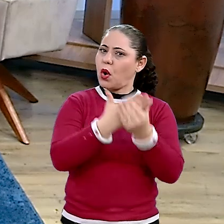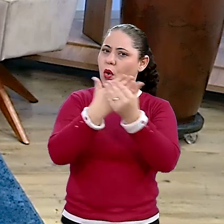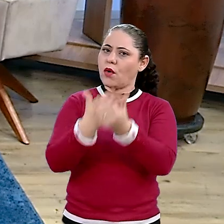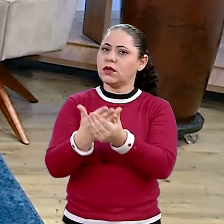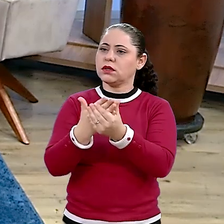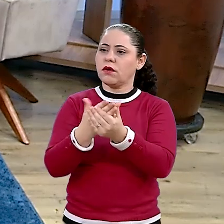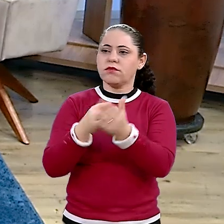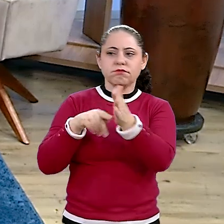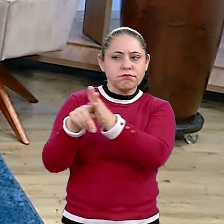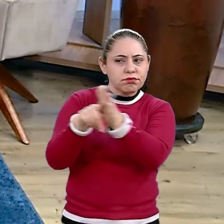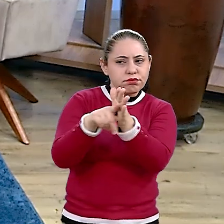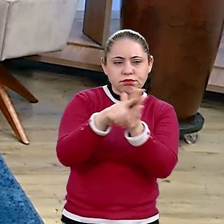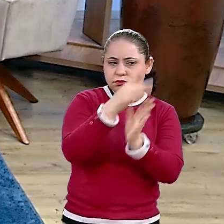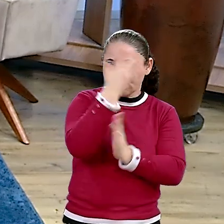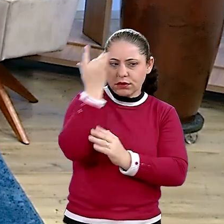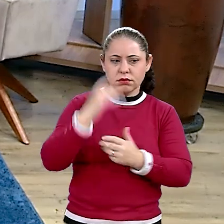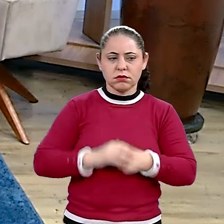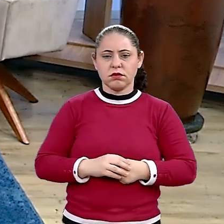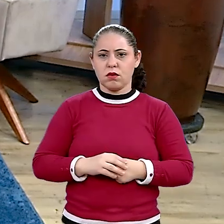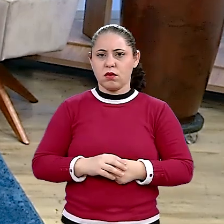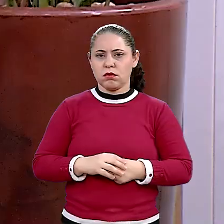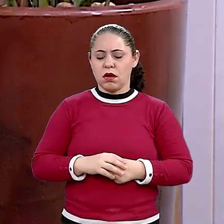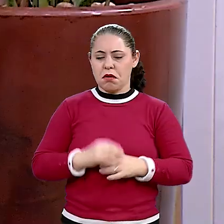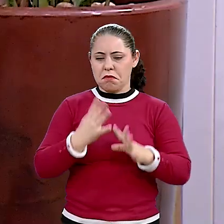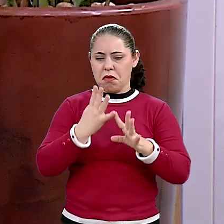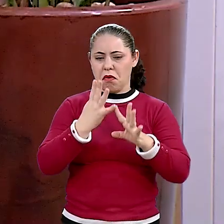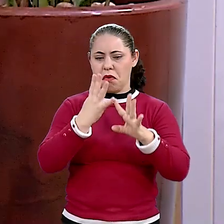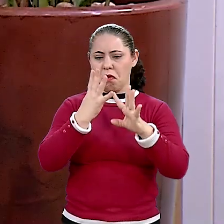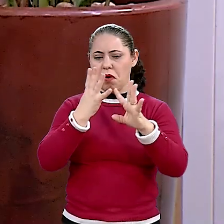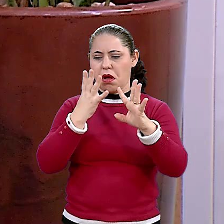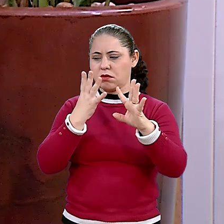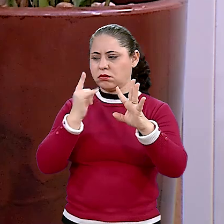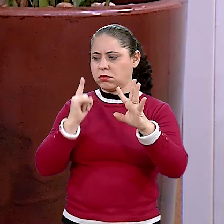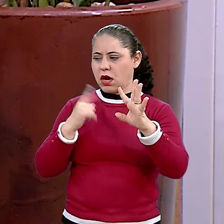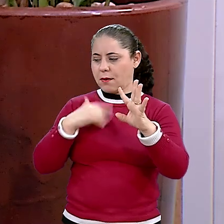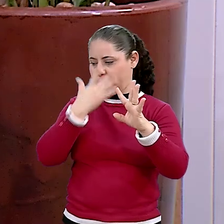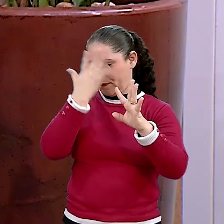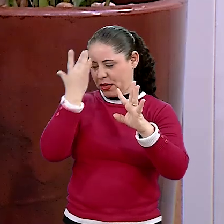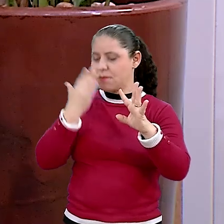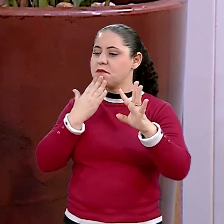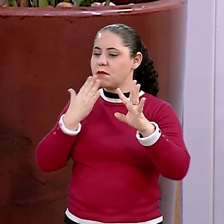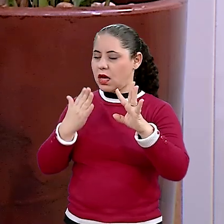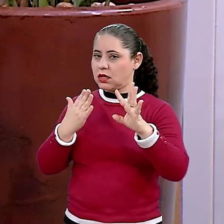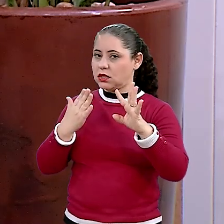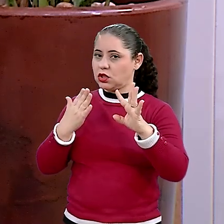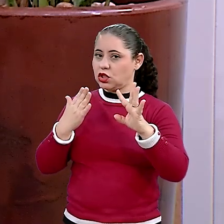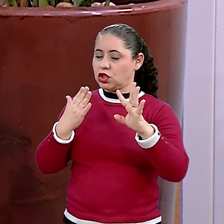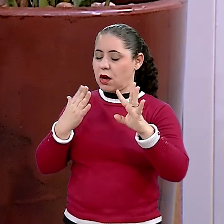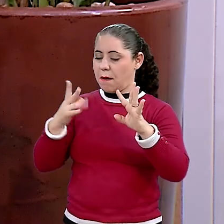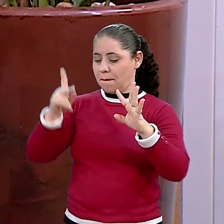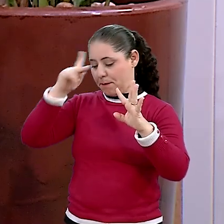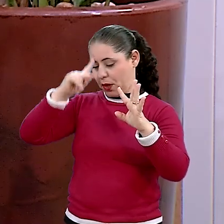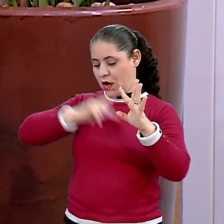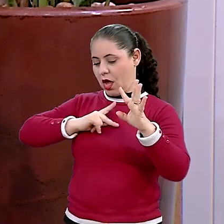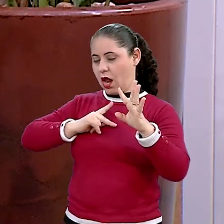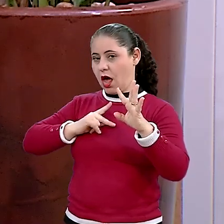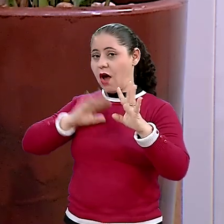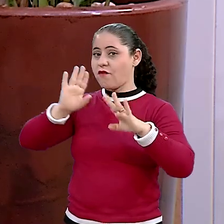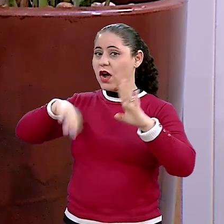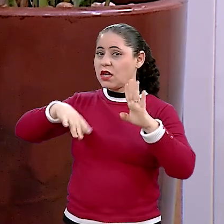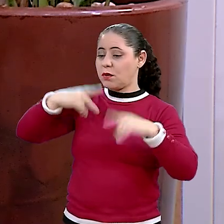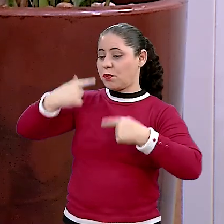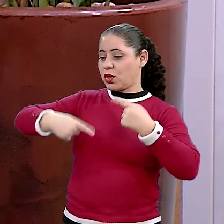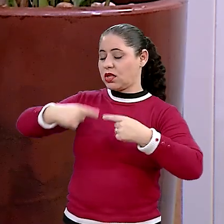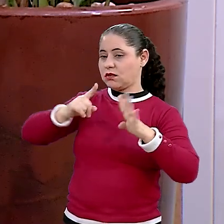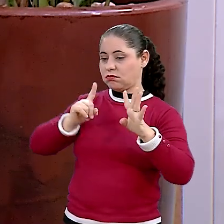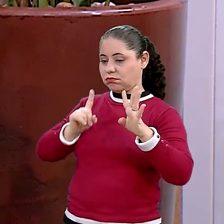investigar pessoas passando na frente das outras. Por quê? Porque existiriam senhas na mão de particulares, muitas vezes na mão de